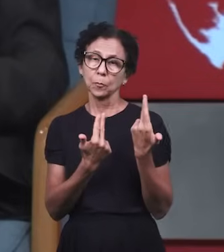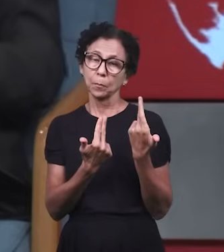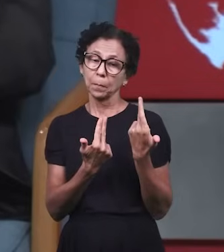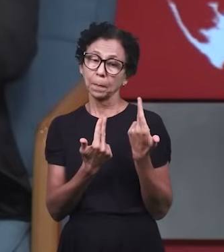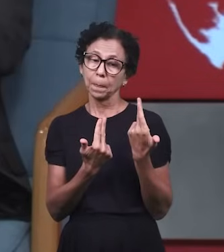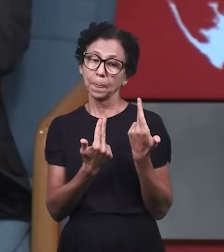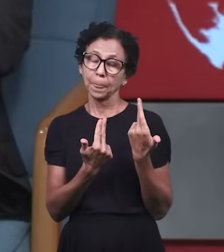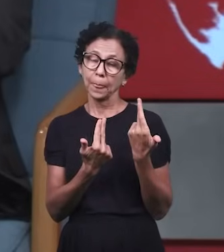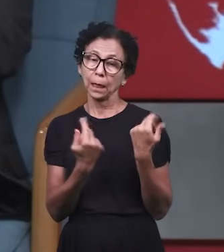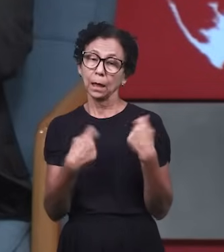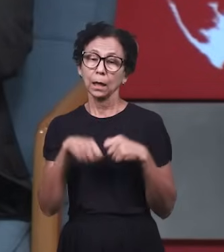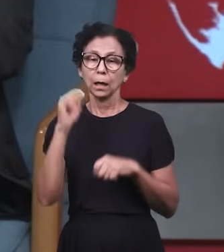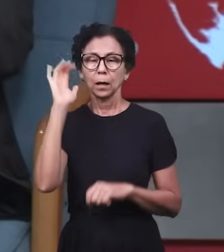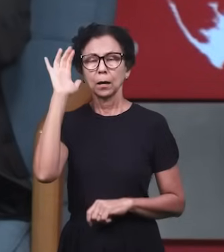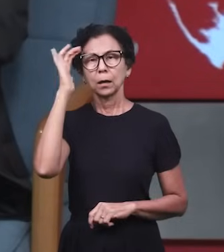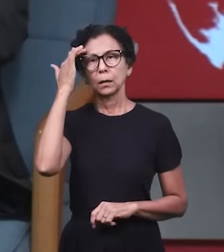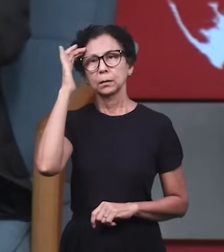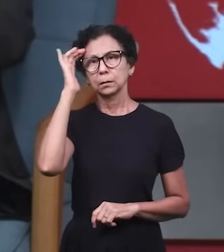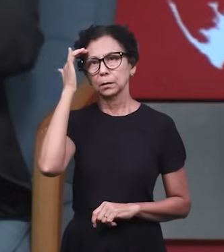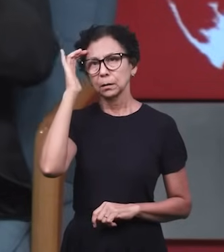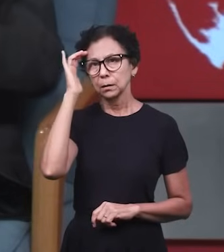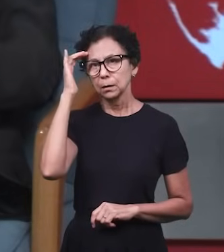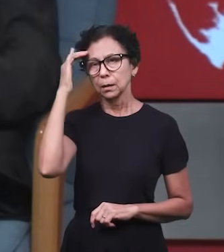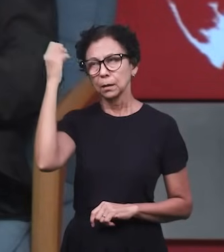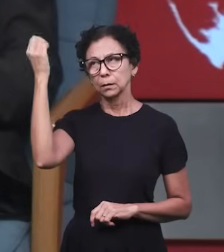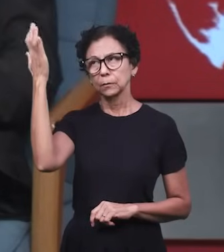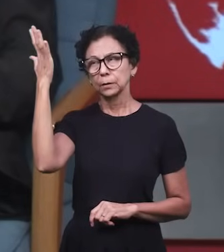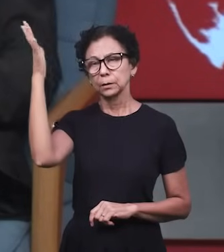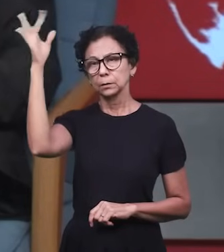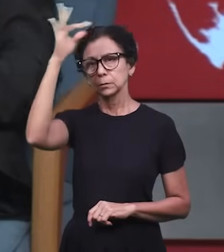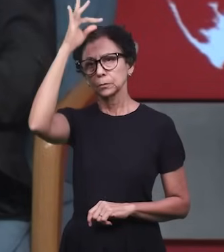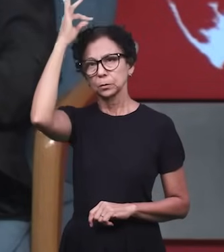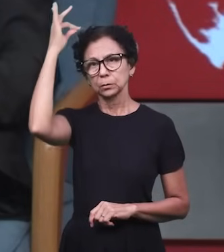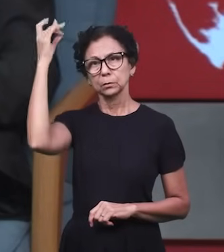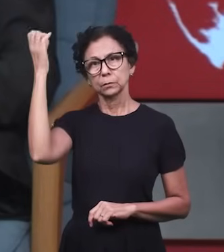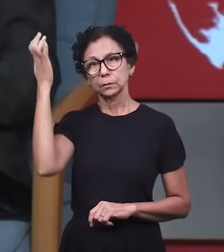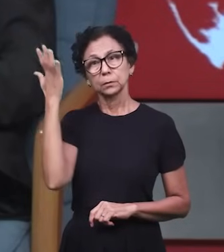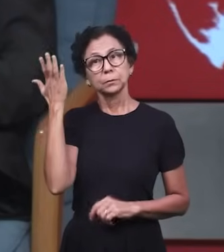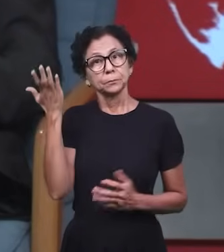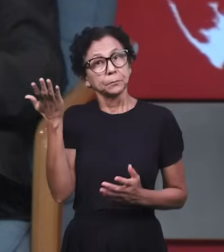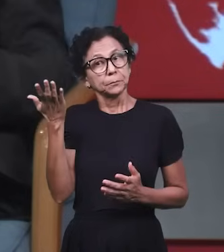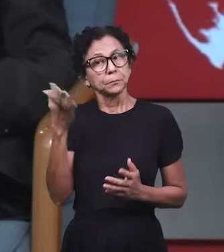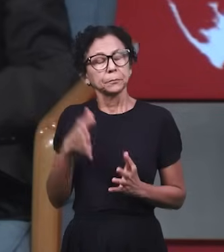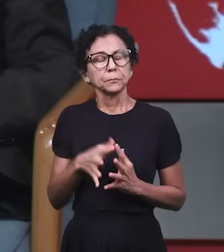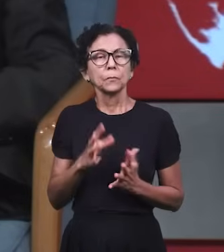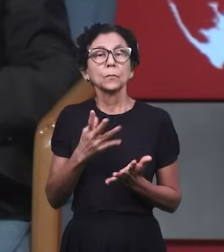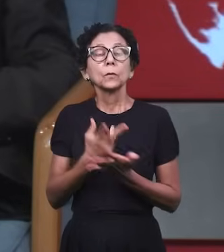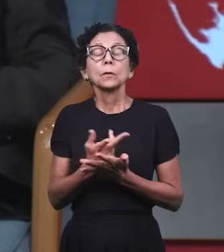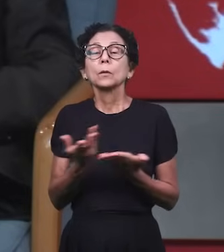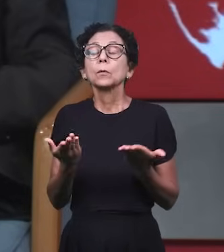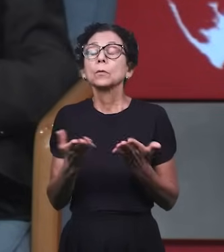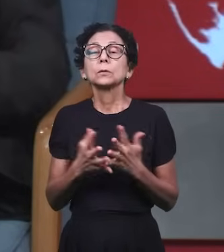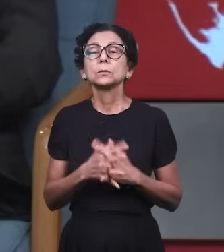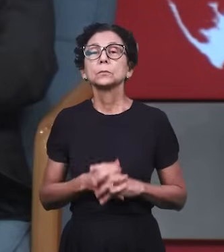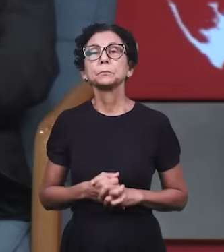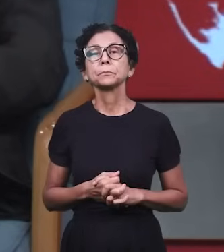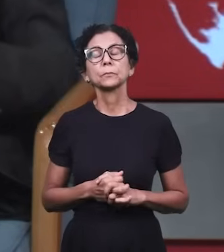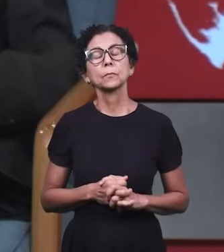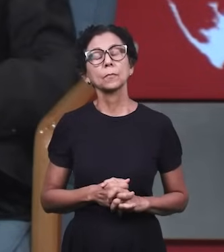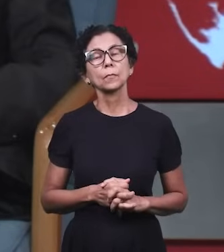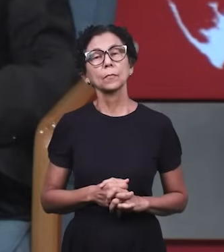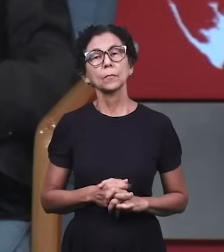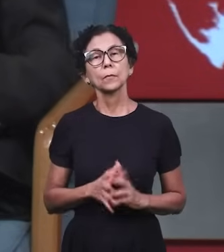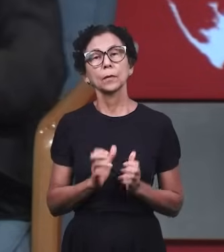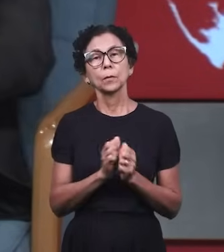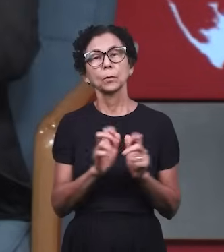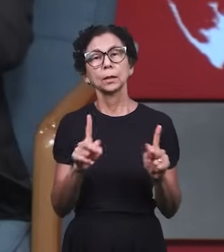só precisamos alcançá-la naquilo que é a revelação do Espírito Santo. Então, o que acontece hoje? Então, quem